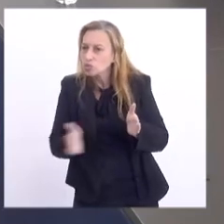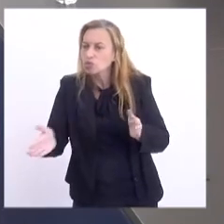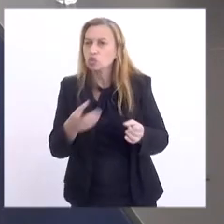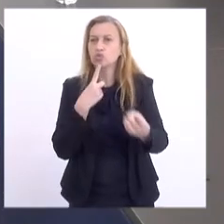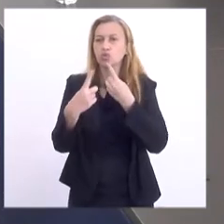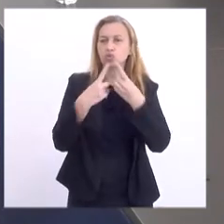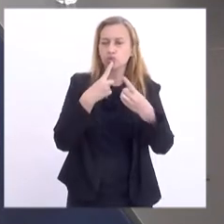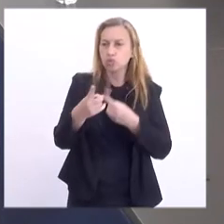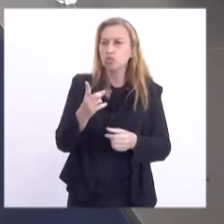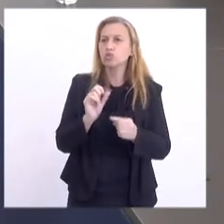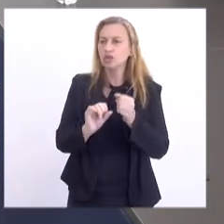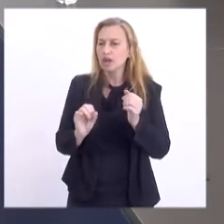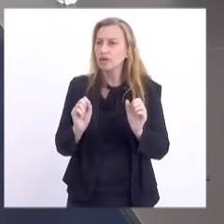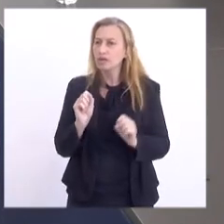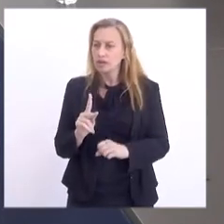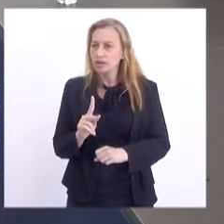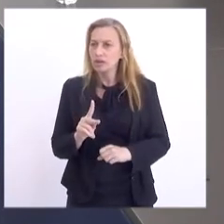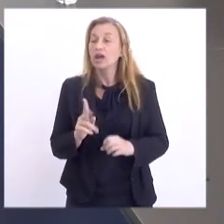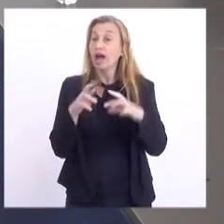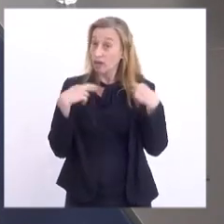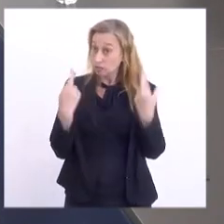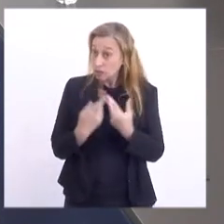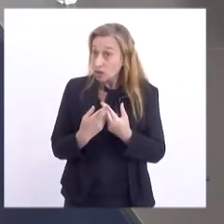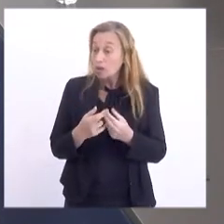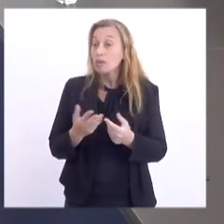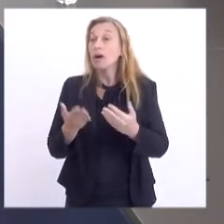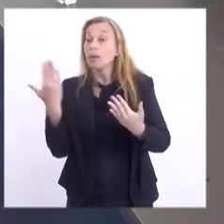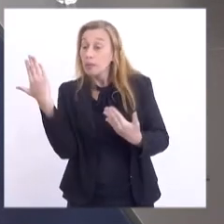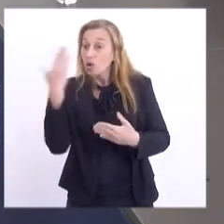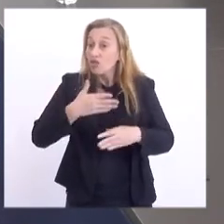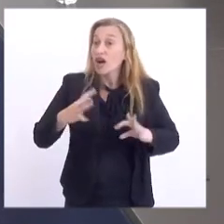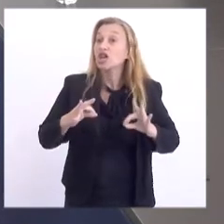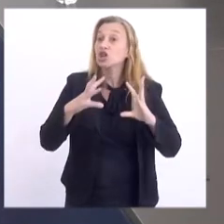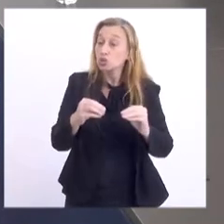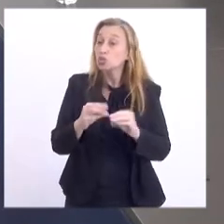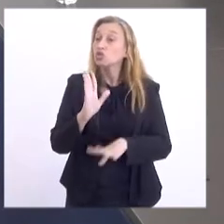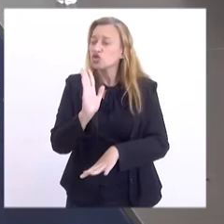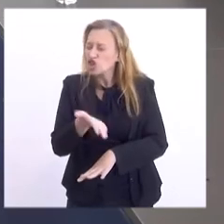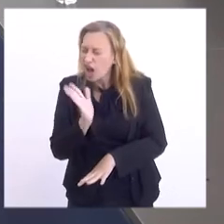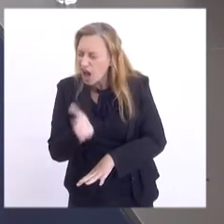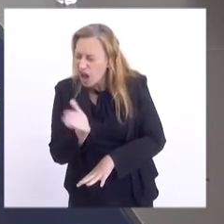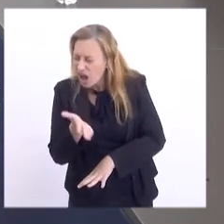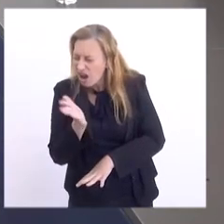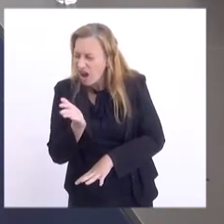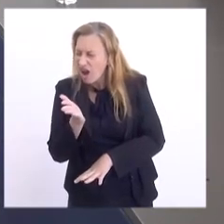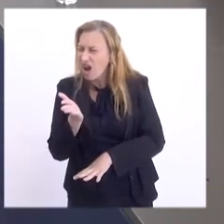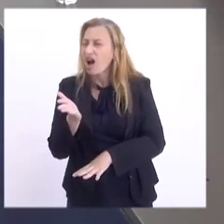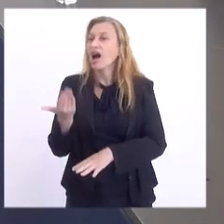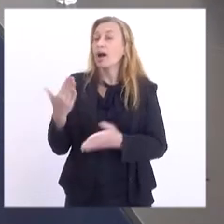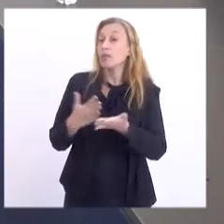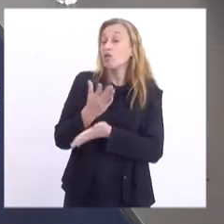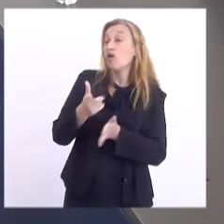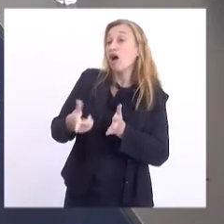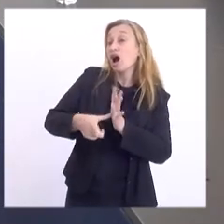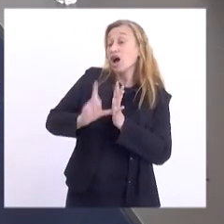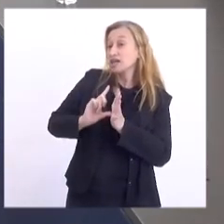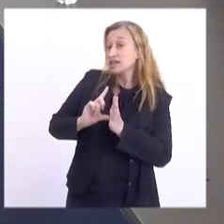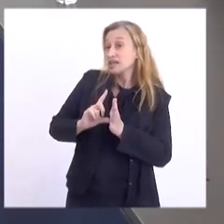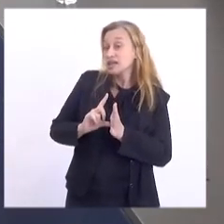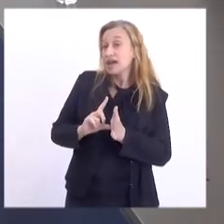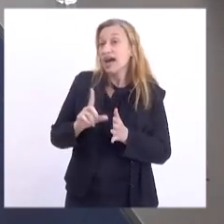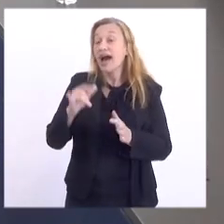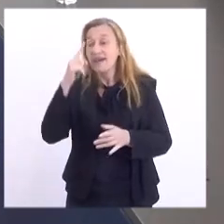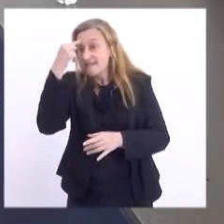de debate que a gente fez é um beijo reunião para provar aquilo que a gente já aprovou a ideia